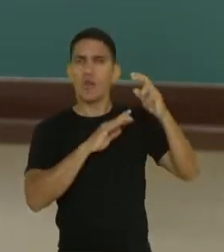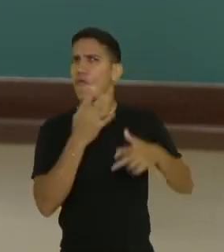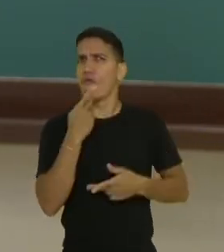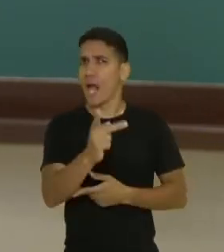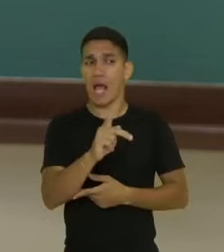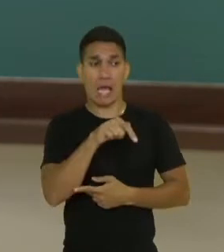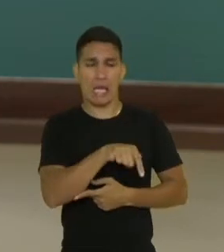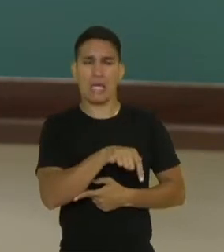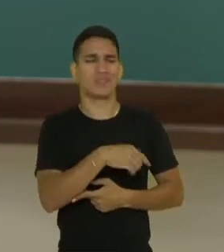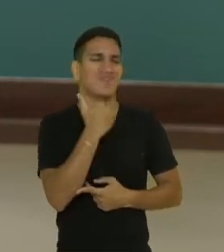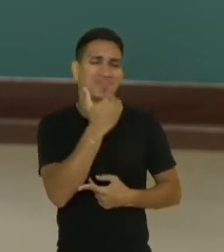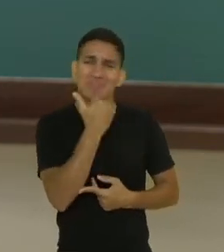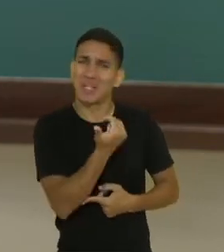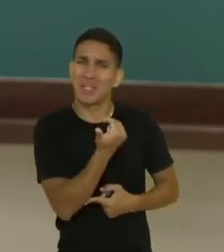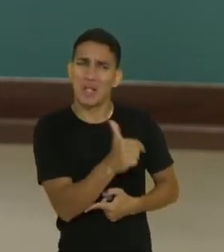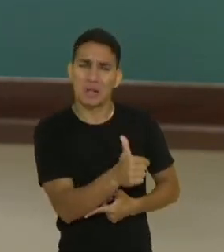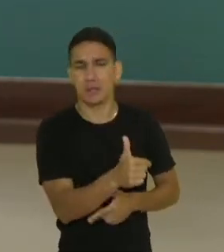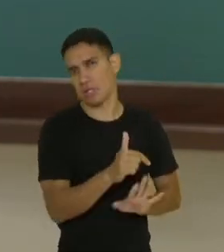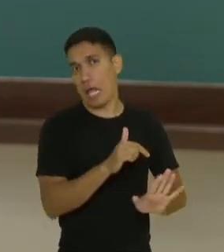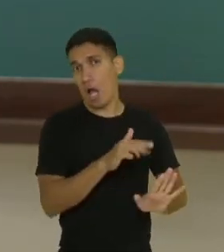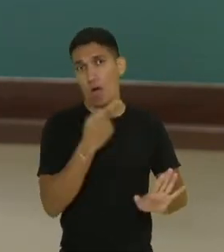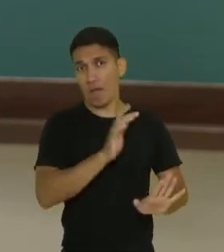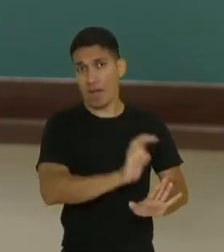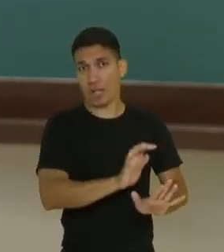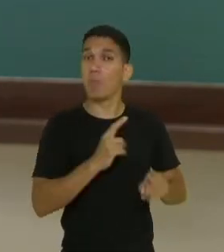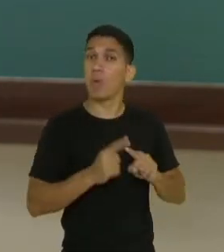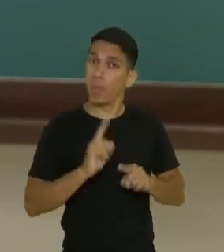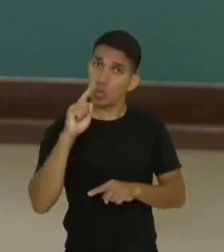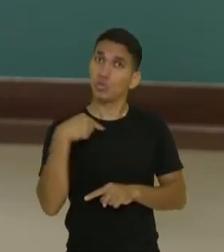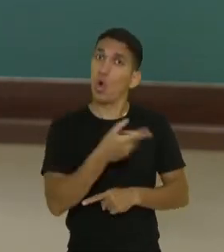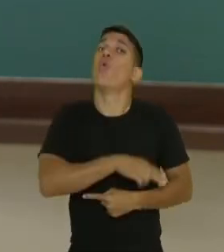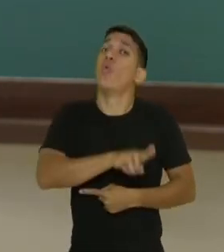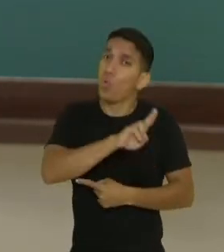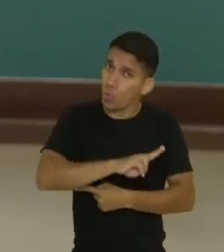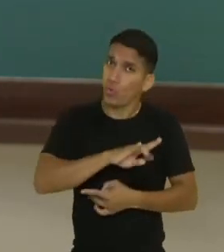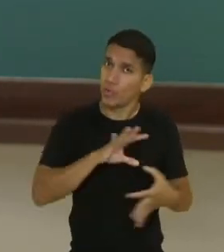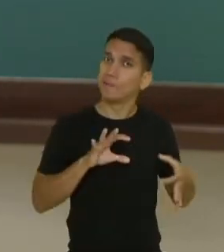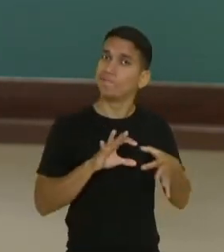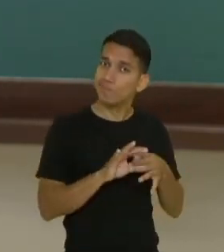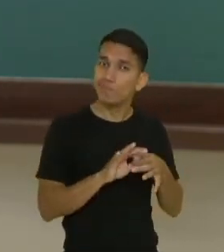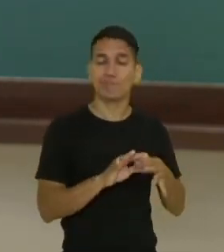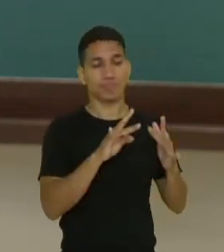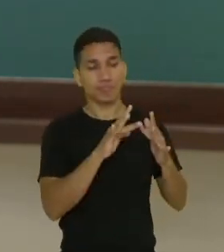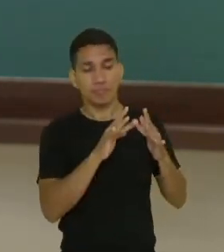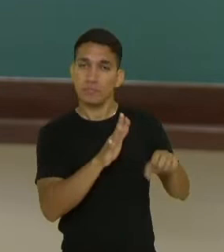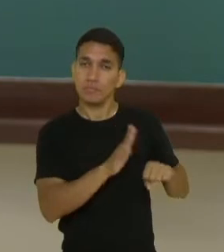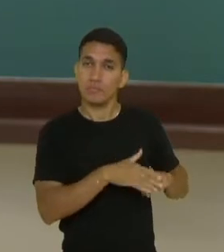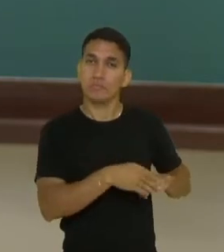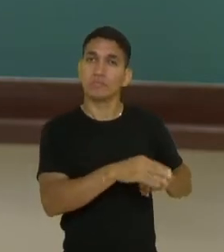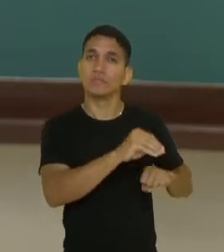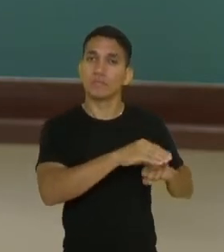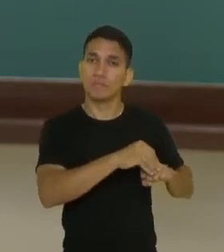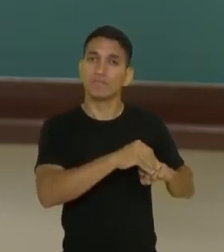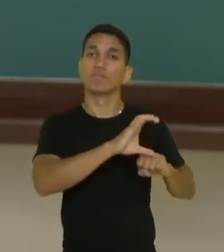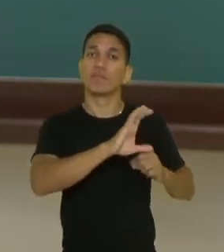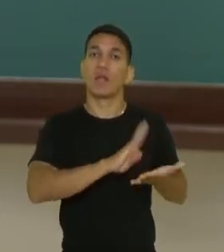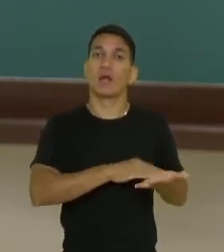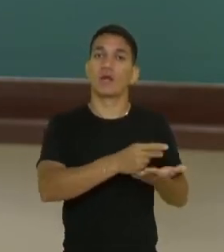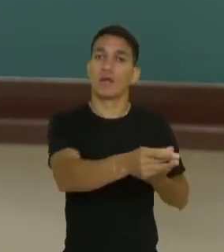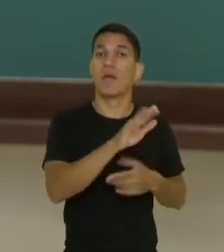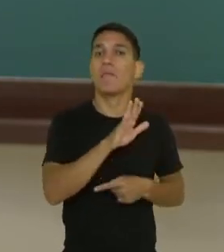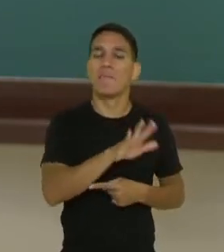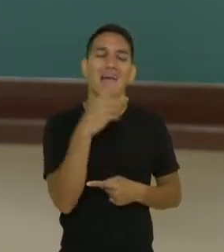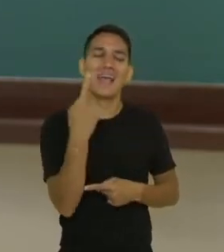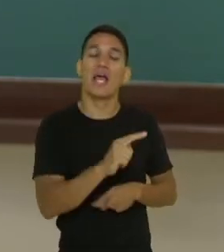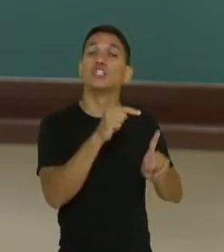inválido, porque a gente se situa através dele, nós usamos o conhecimento do senso comum. Mas o senso comum é um tipo